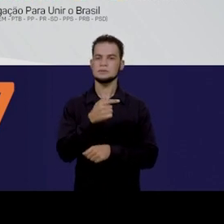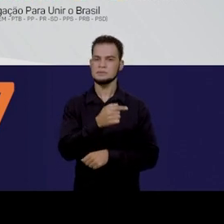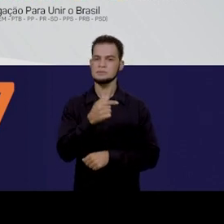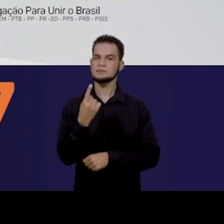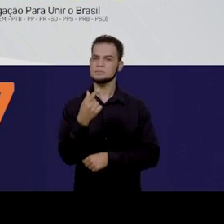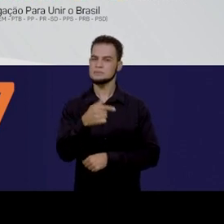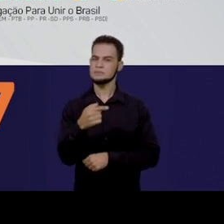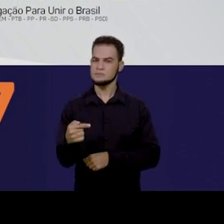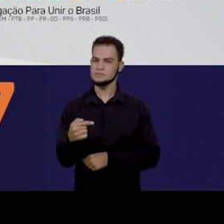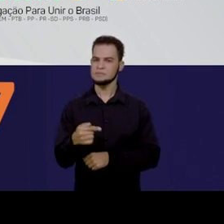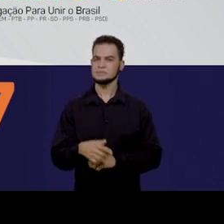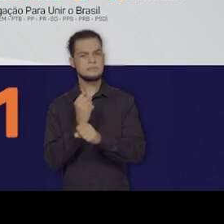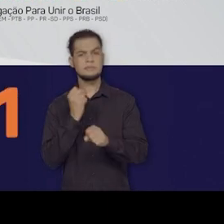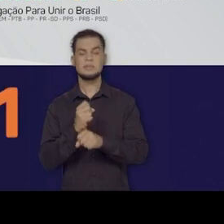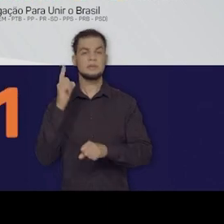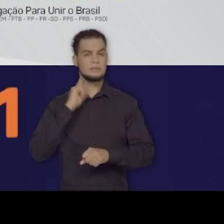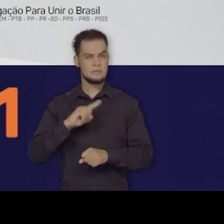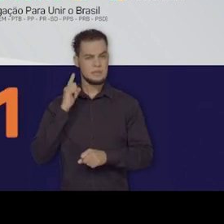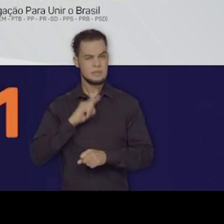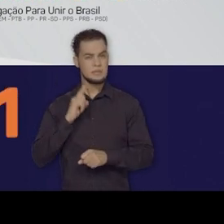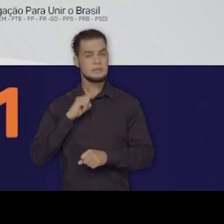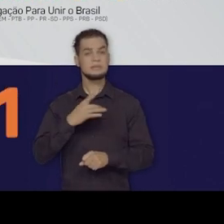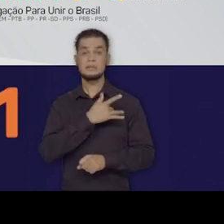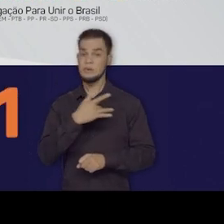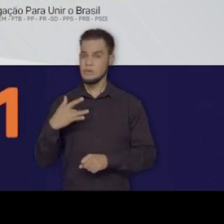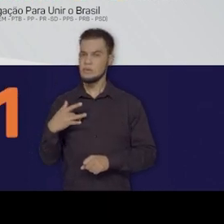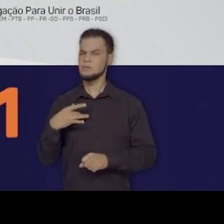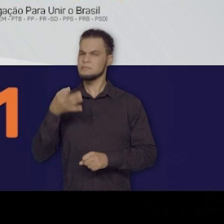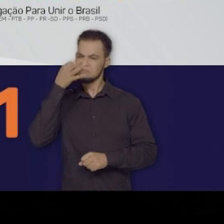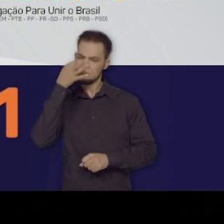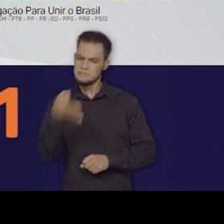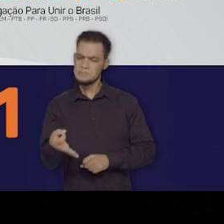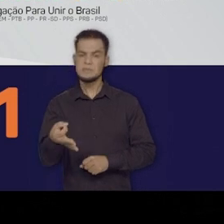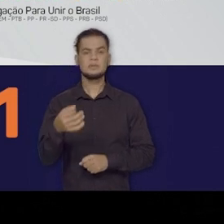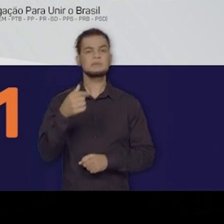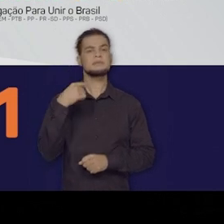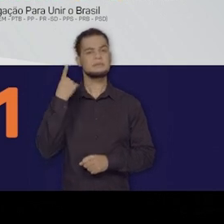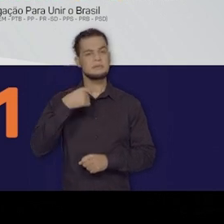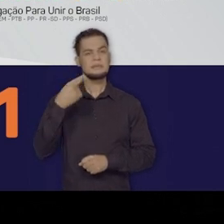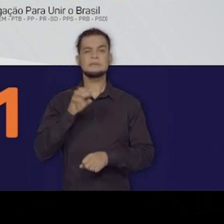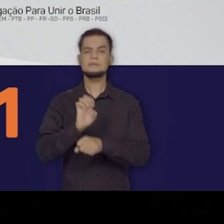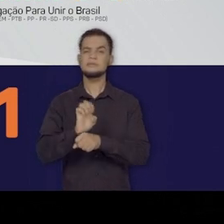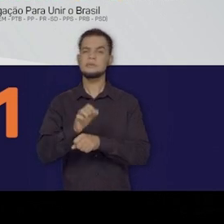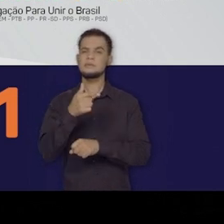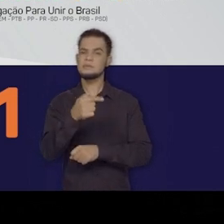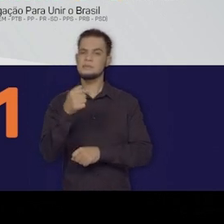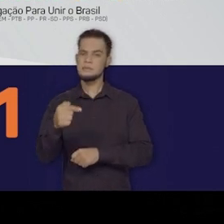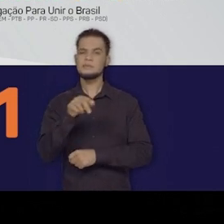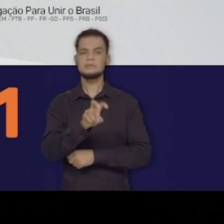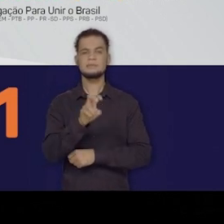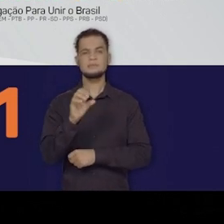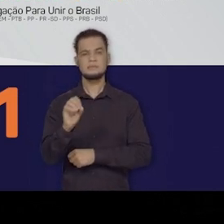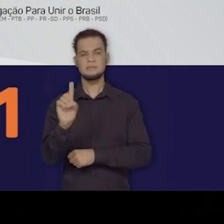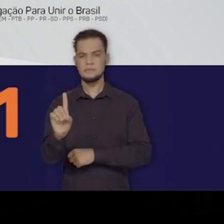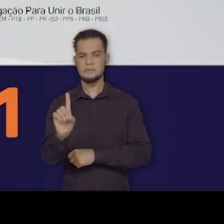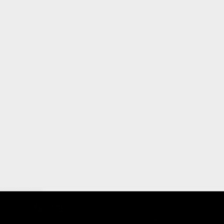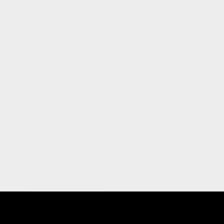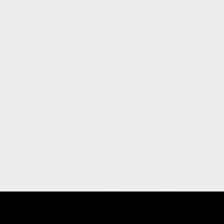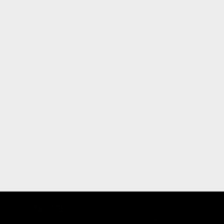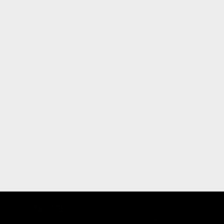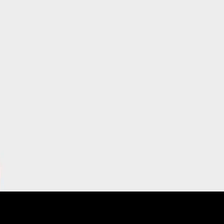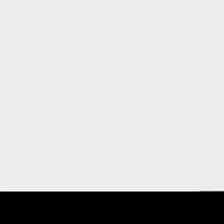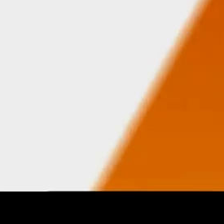estadual, 77177. Cristiane Barbosa, saúde de forma atenciosa, para deputado estadual, vote